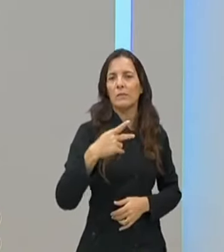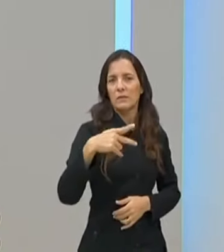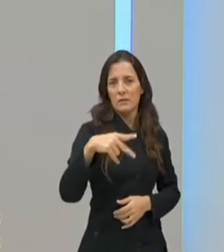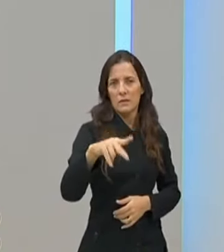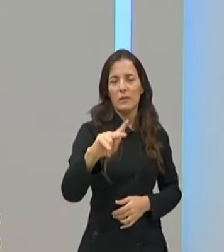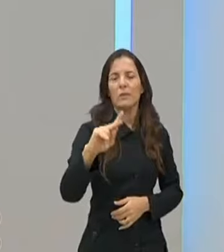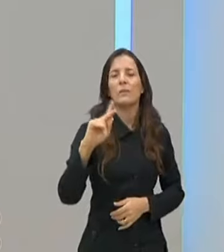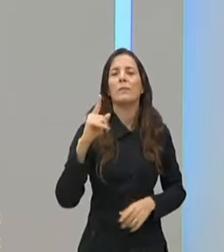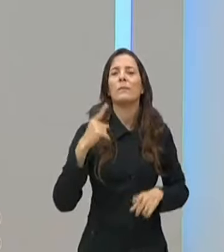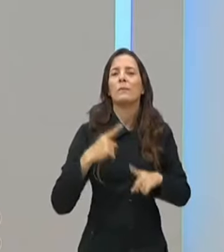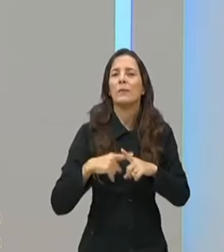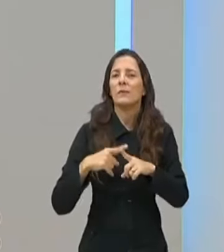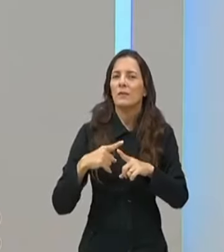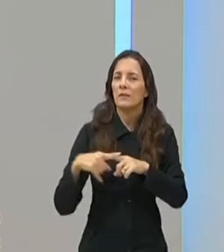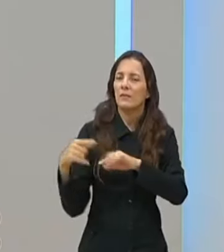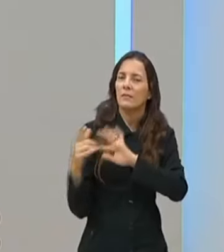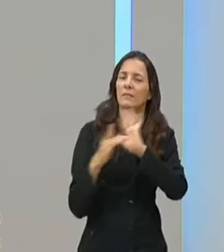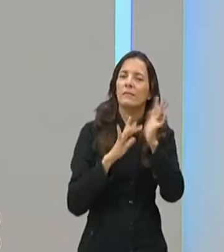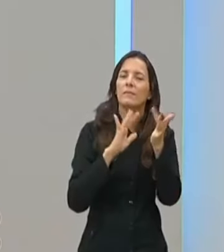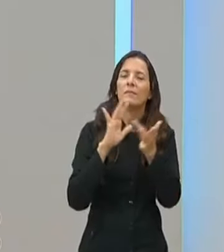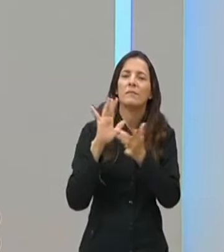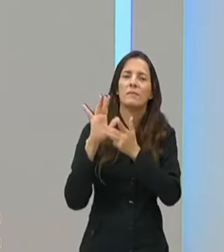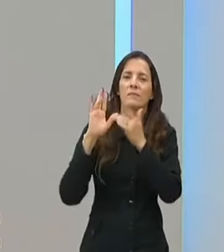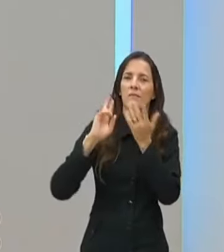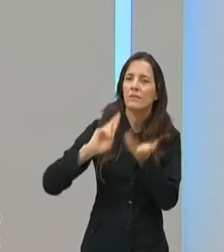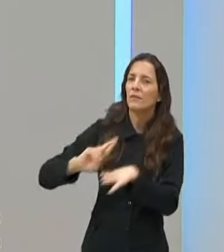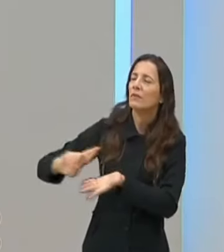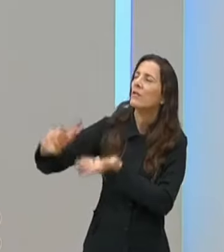dias e o bom prazer do Senhor